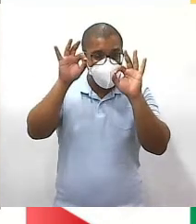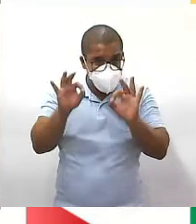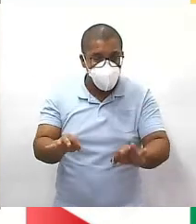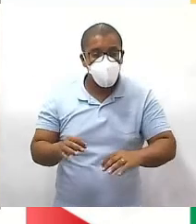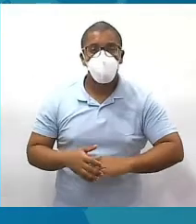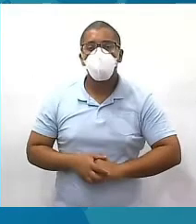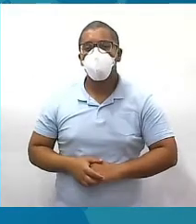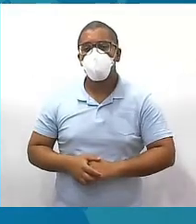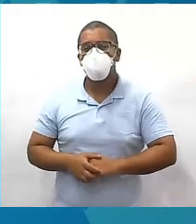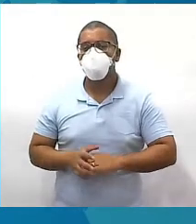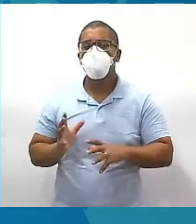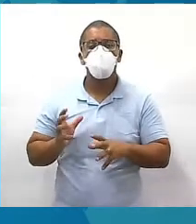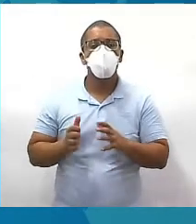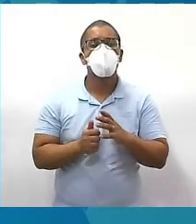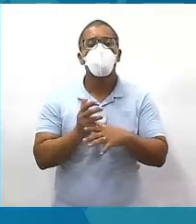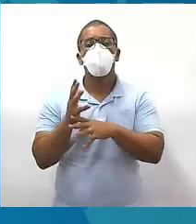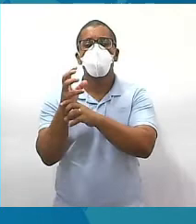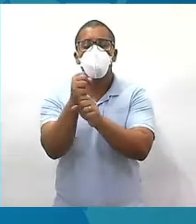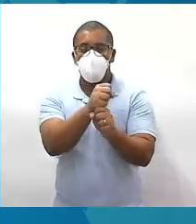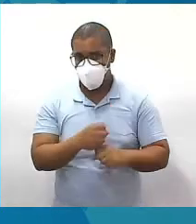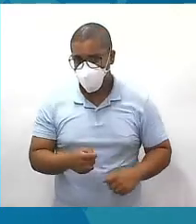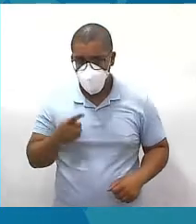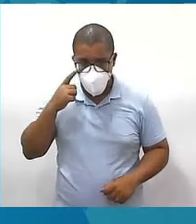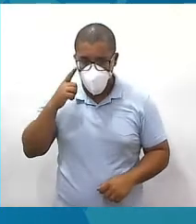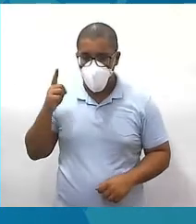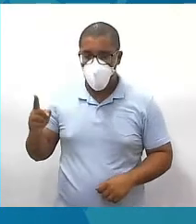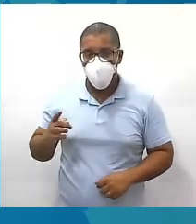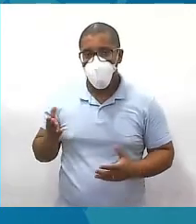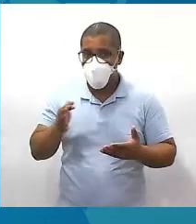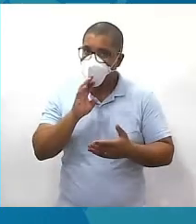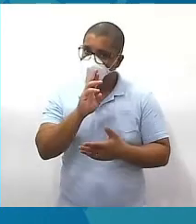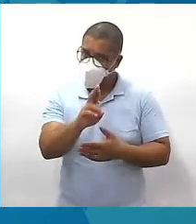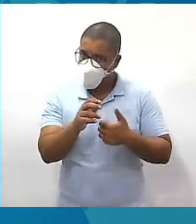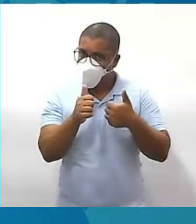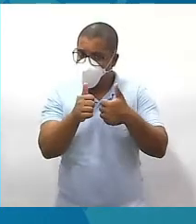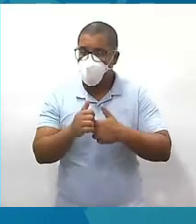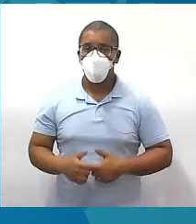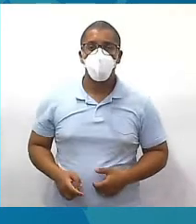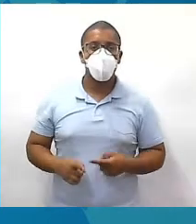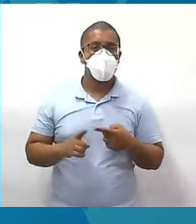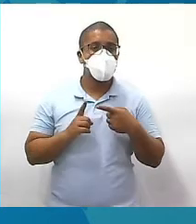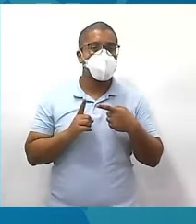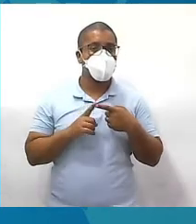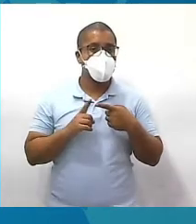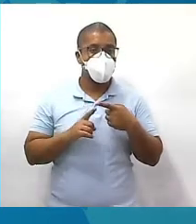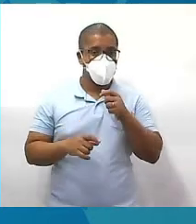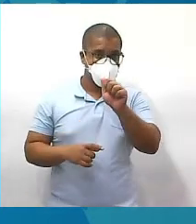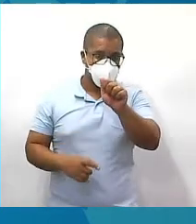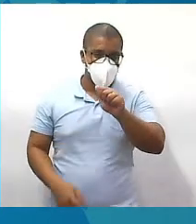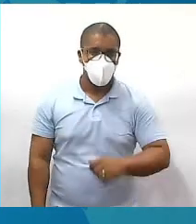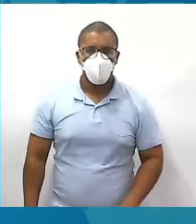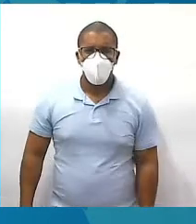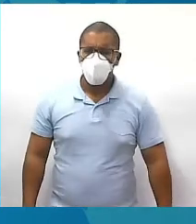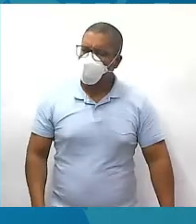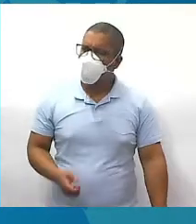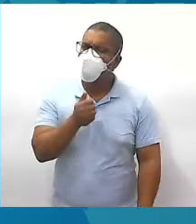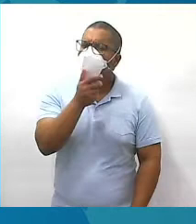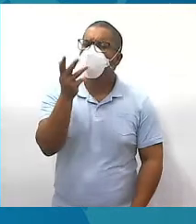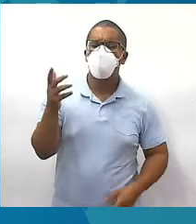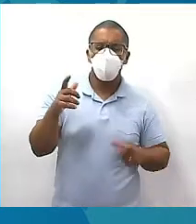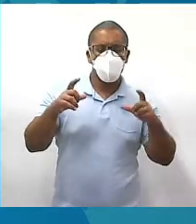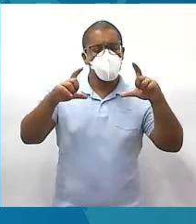Preste atenção na tirinha e você acompanha comigo a resolução agora, tá bom? Primeiro item A. Quantas figuras